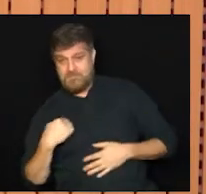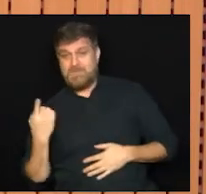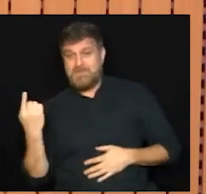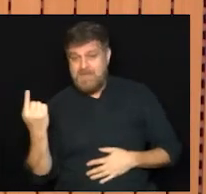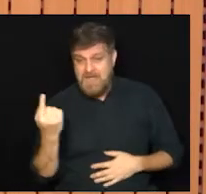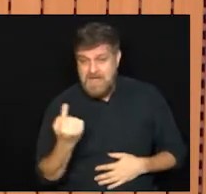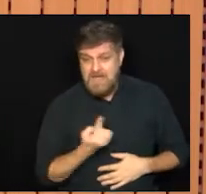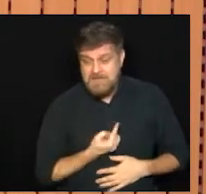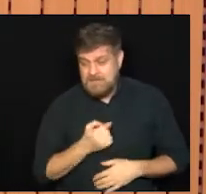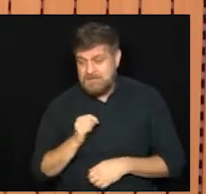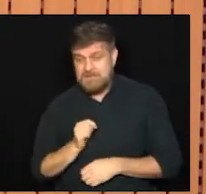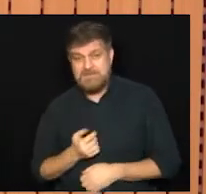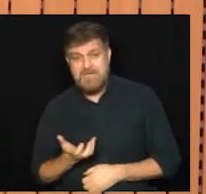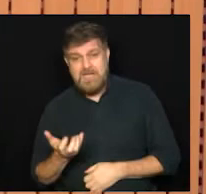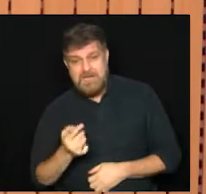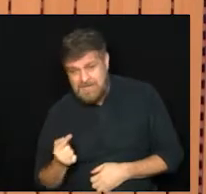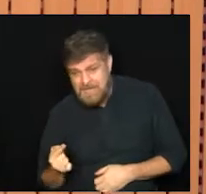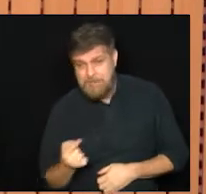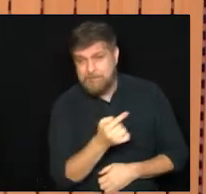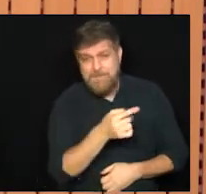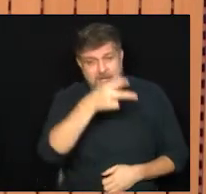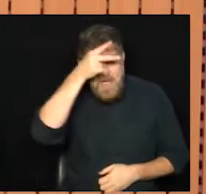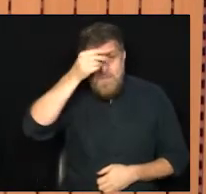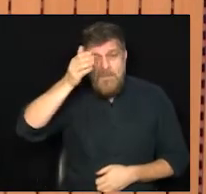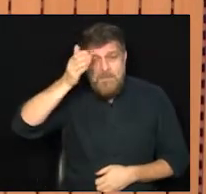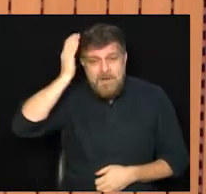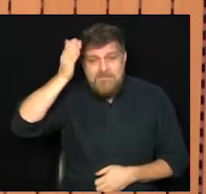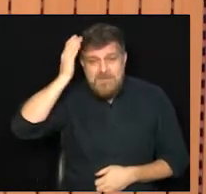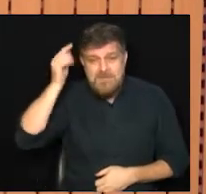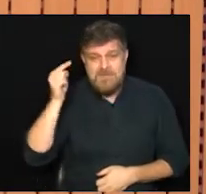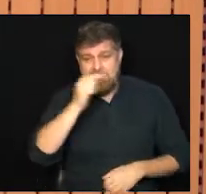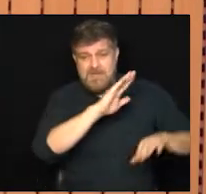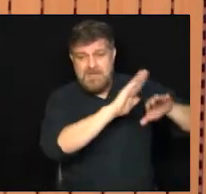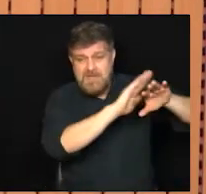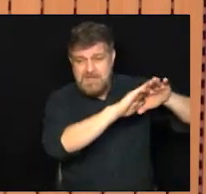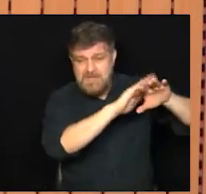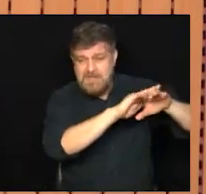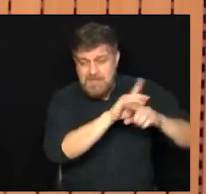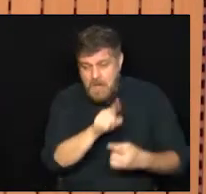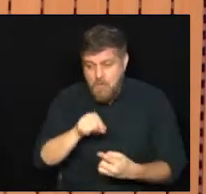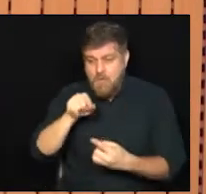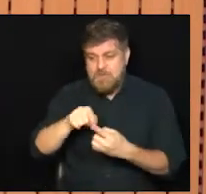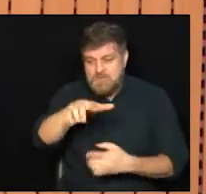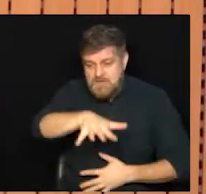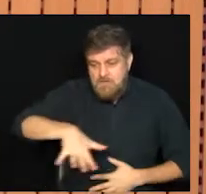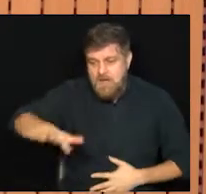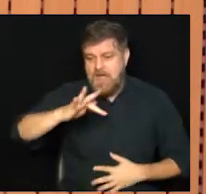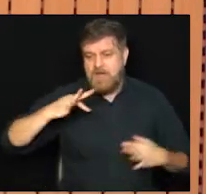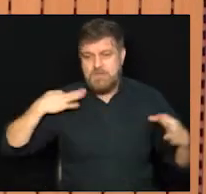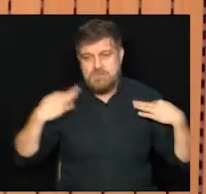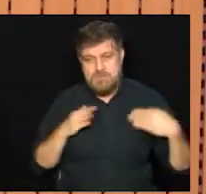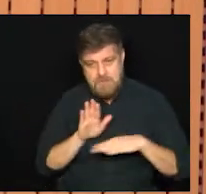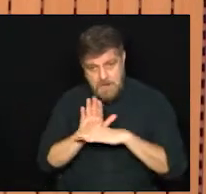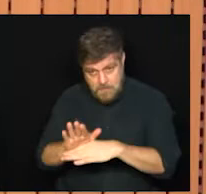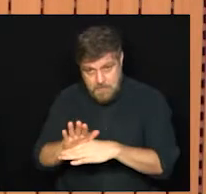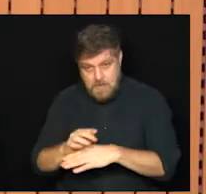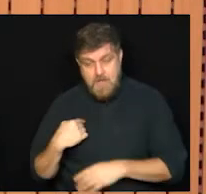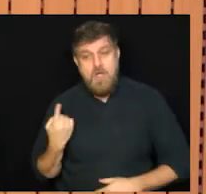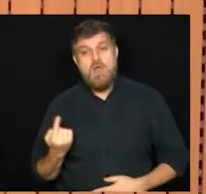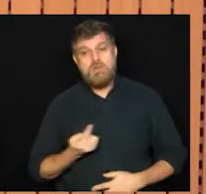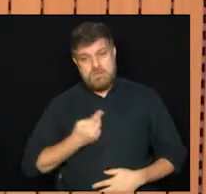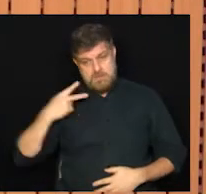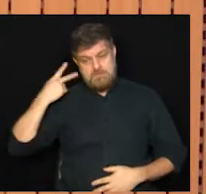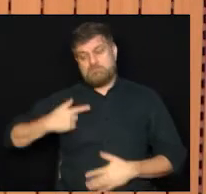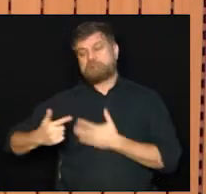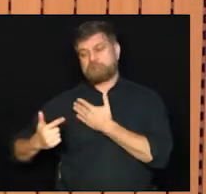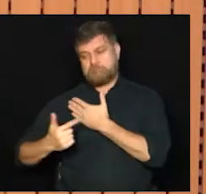venha de forma a atender da melhor maneira o segmento, não só esse, conte com o nosso apoio.